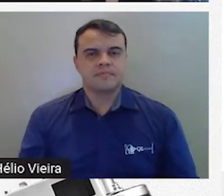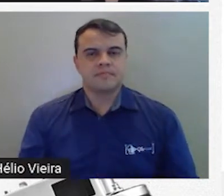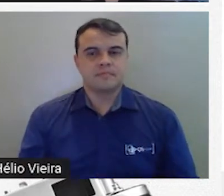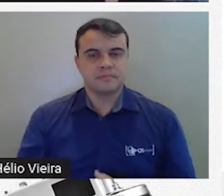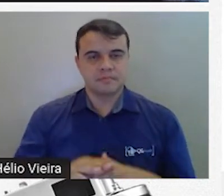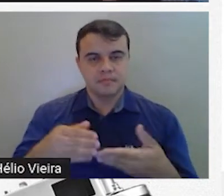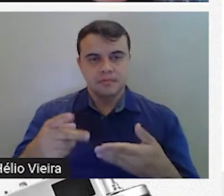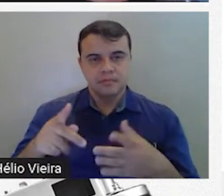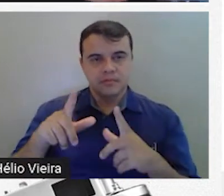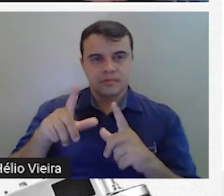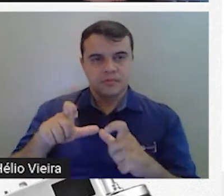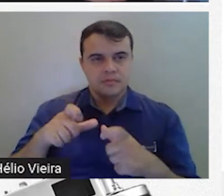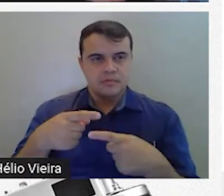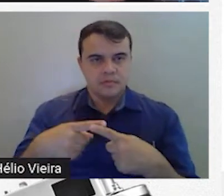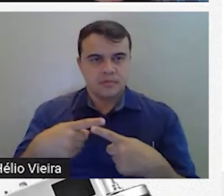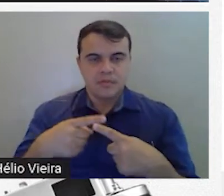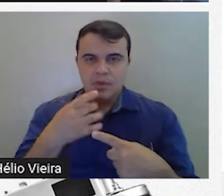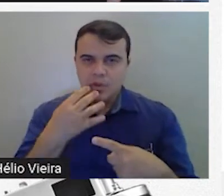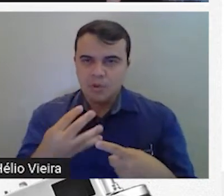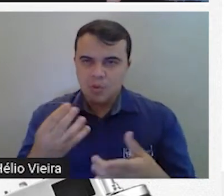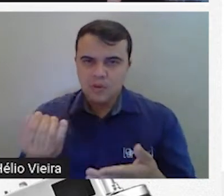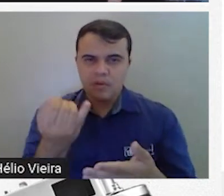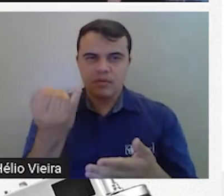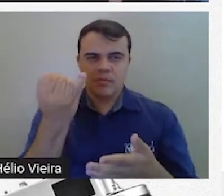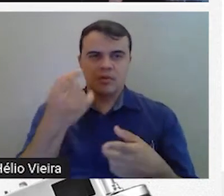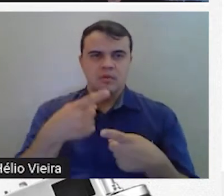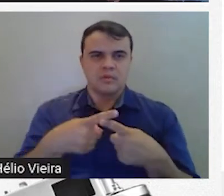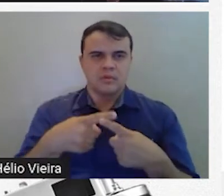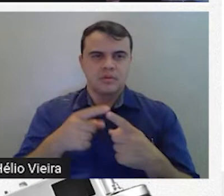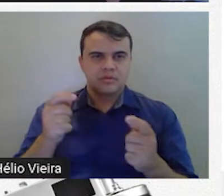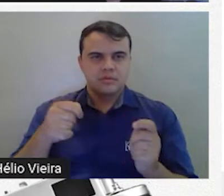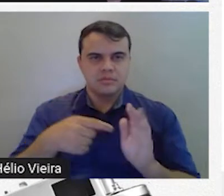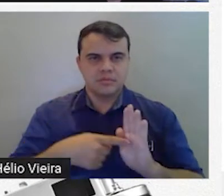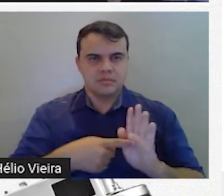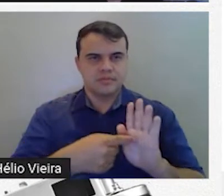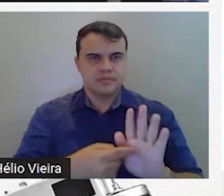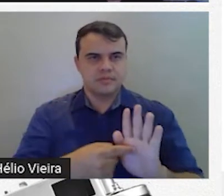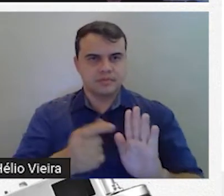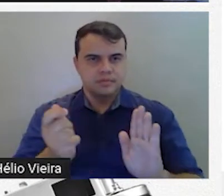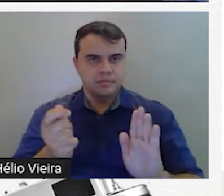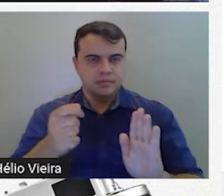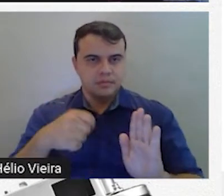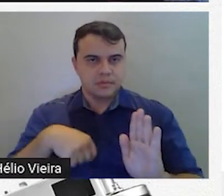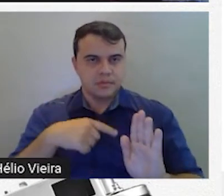nessa imagem, por exemplo, a cor é importante para transmitir